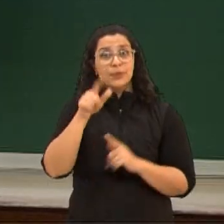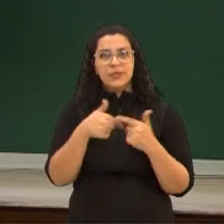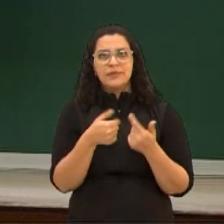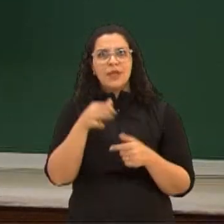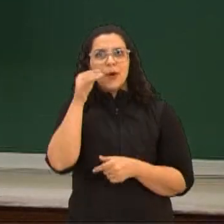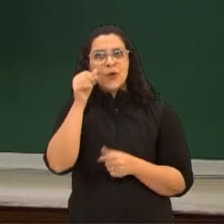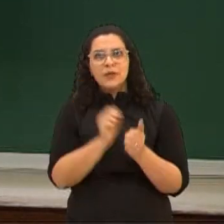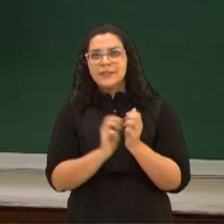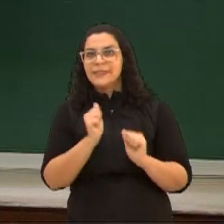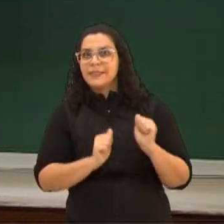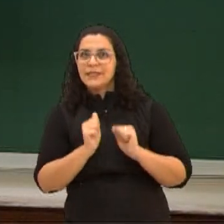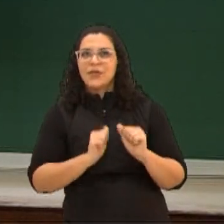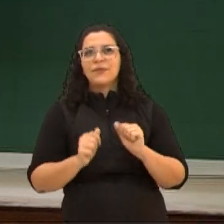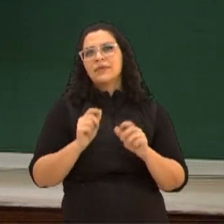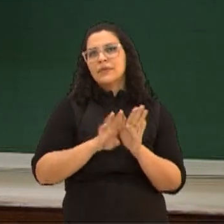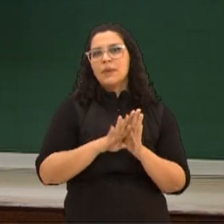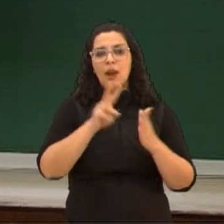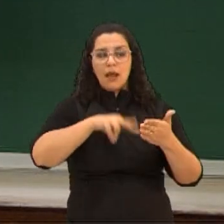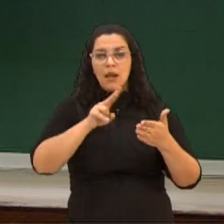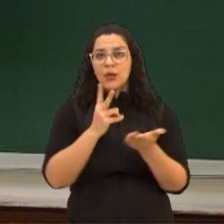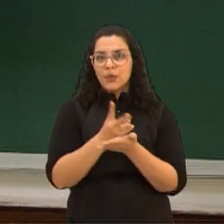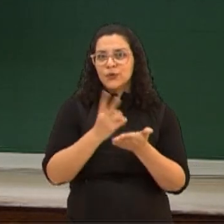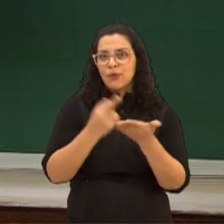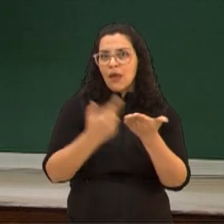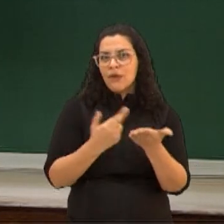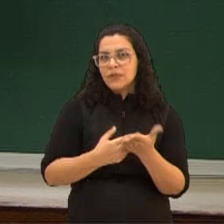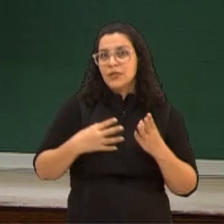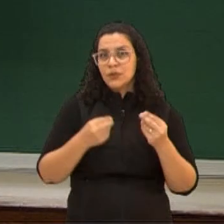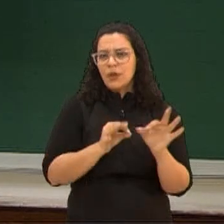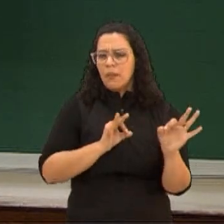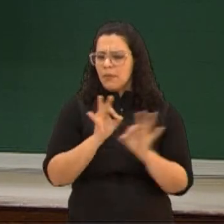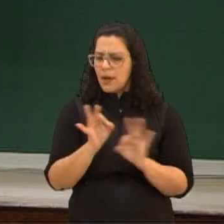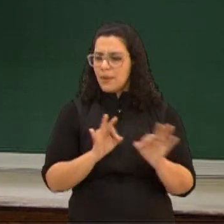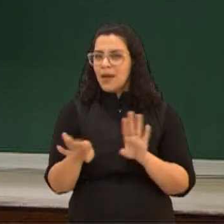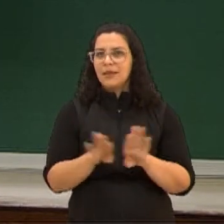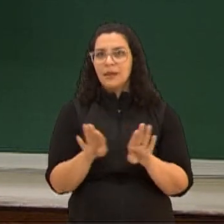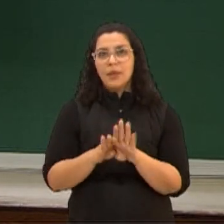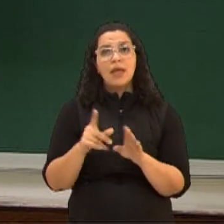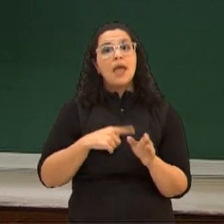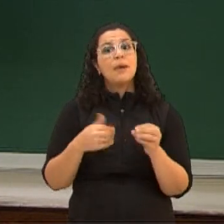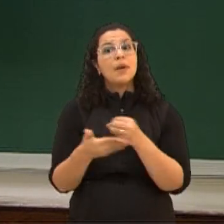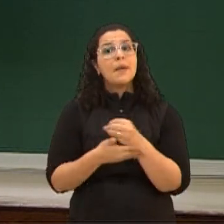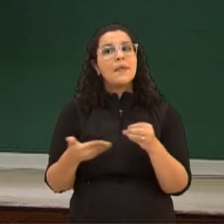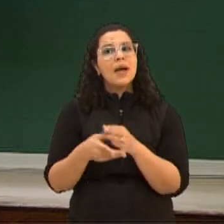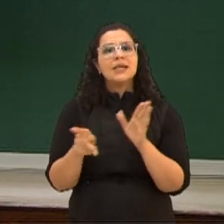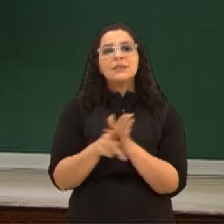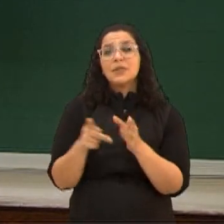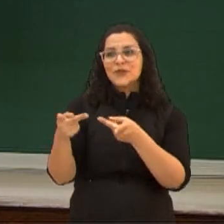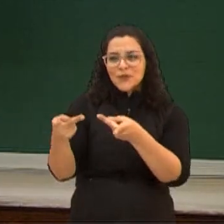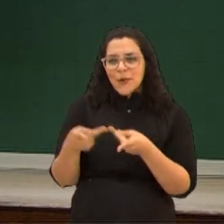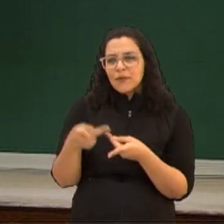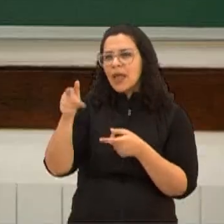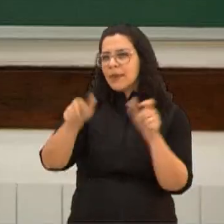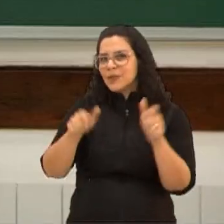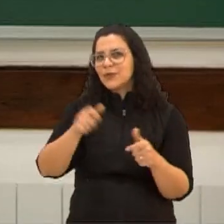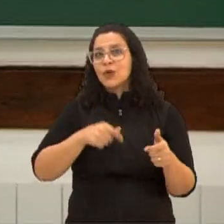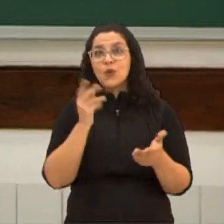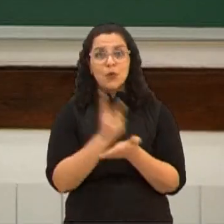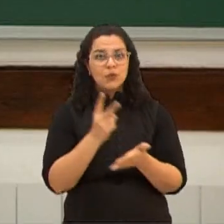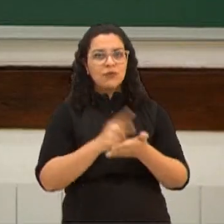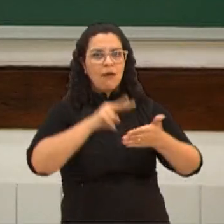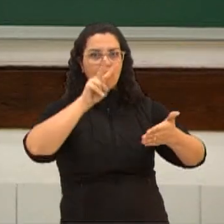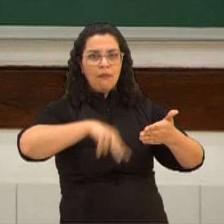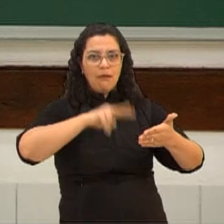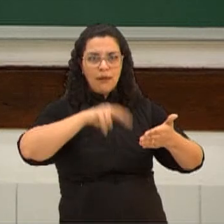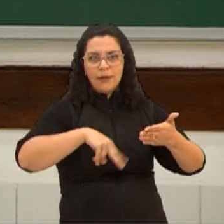fazendo a leitura do periódico completo. Então, somente prepara e também serve como um convite para o leitor, para que